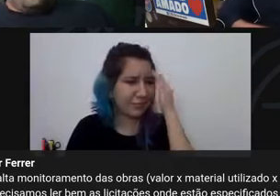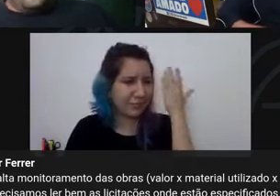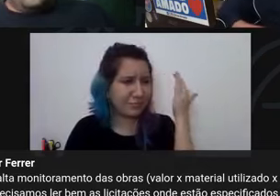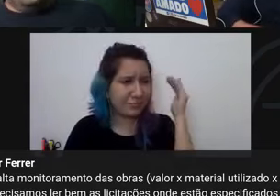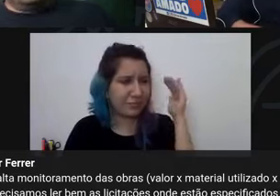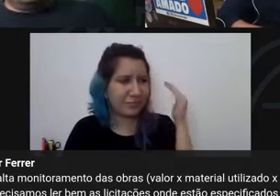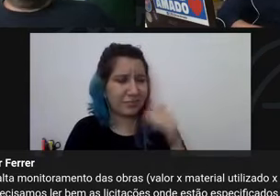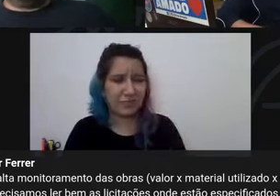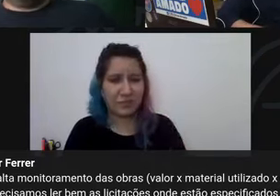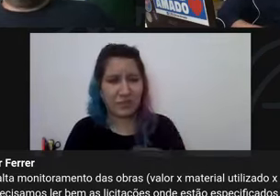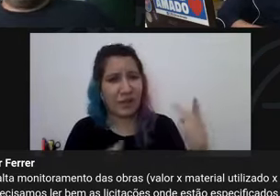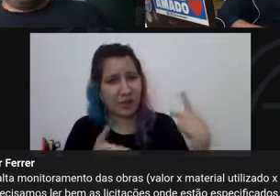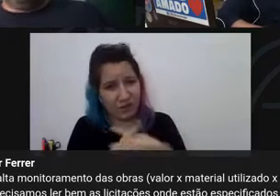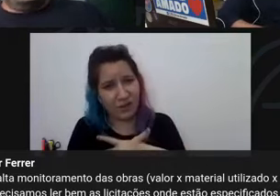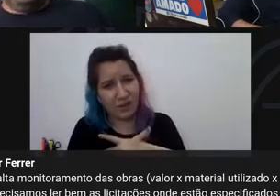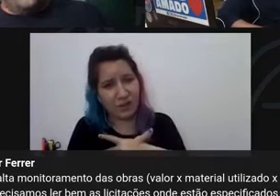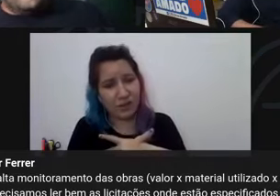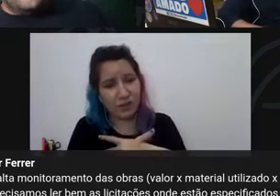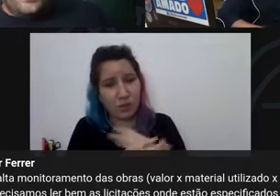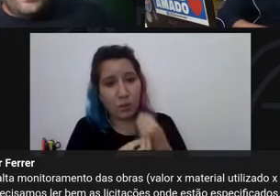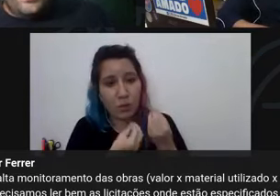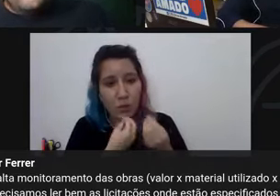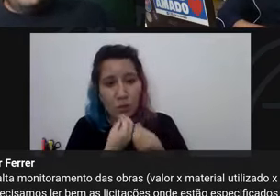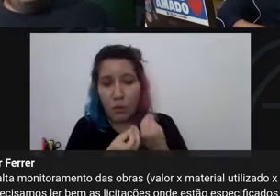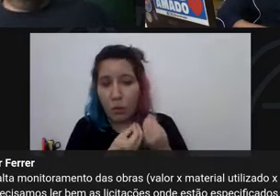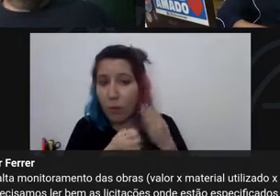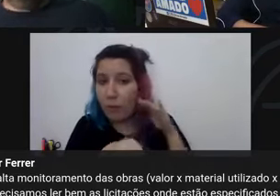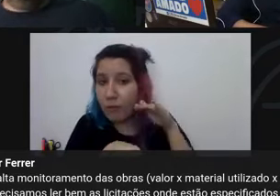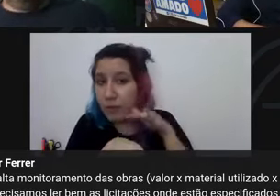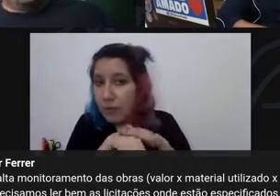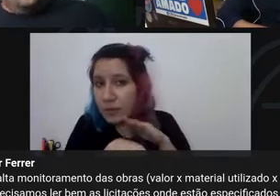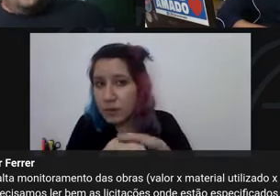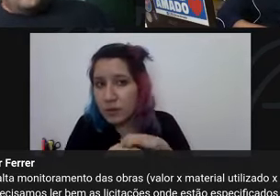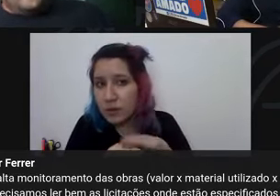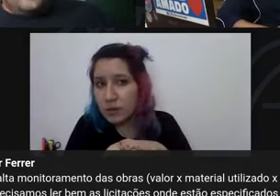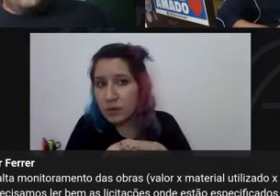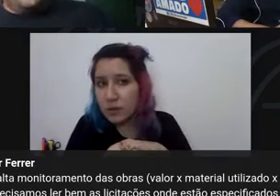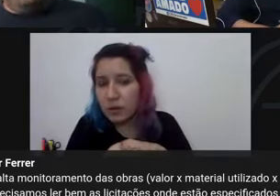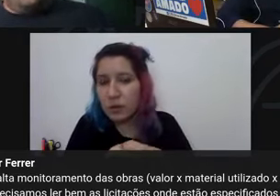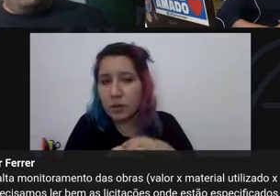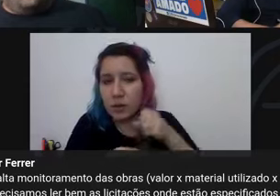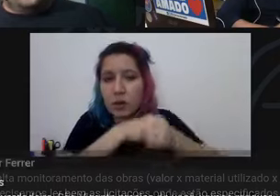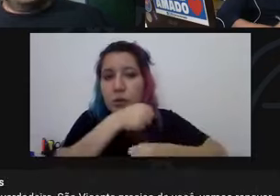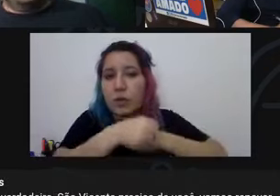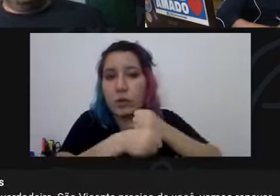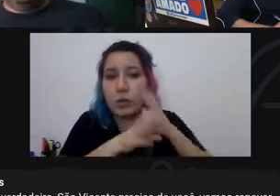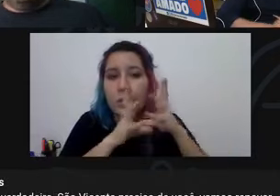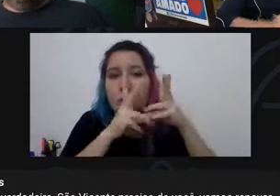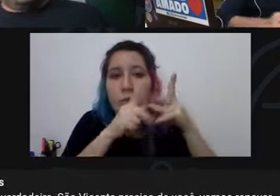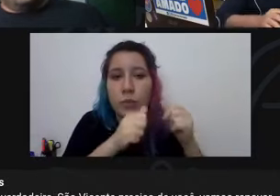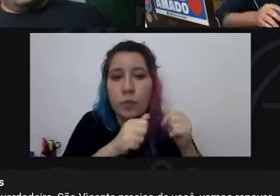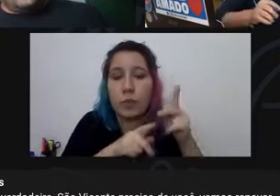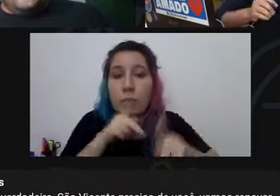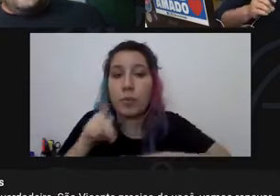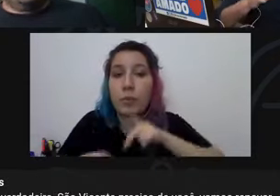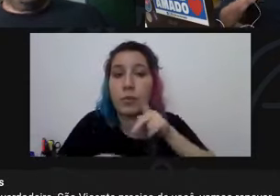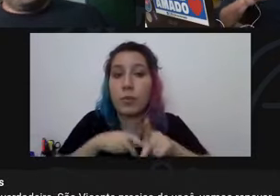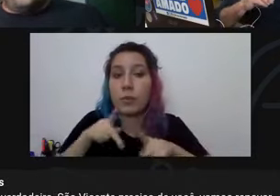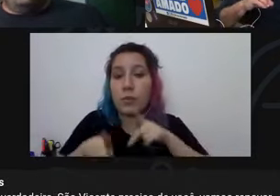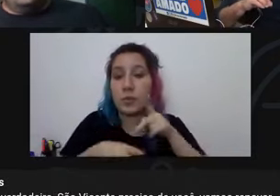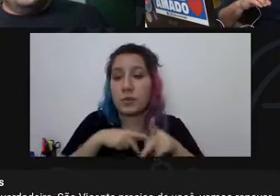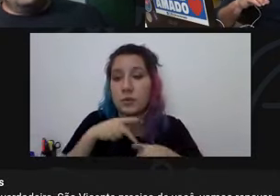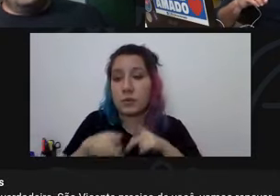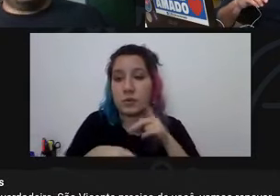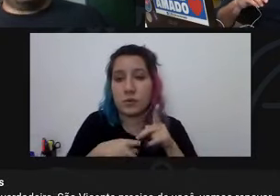ser correto. Então, assim, tem que, como iremos fazer, e durante todo o processo, que a população, os conselhos e